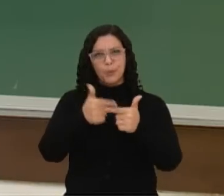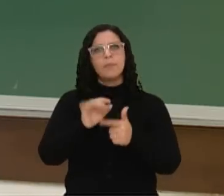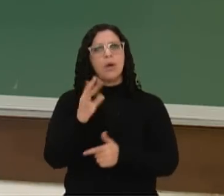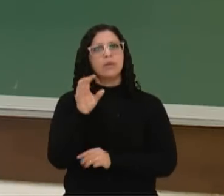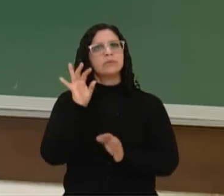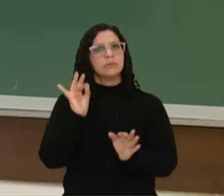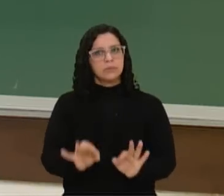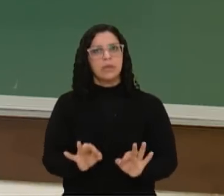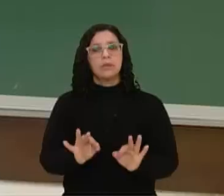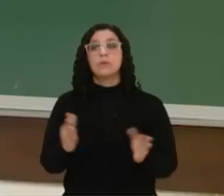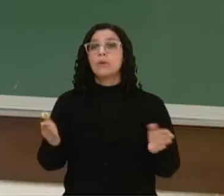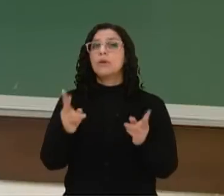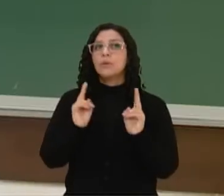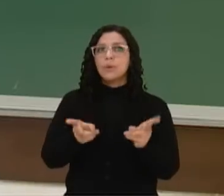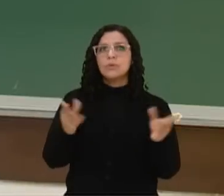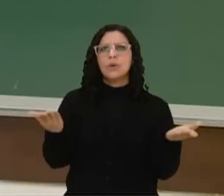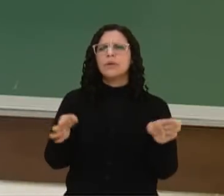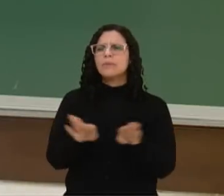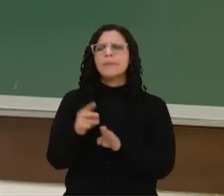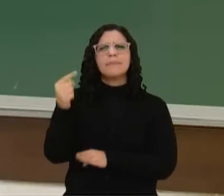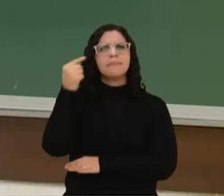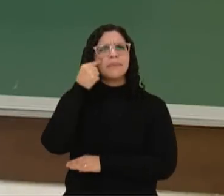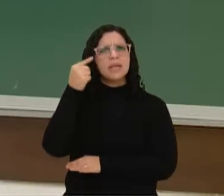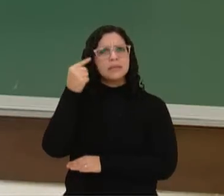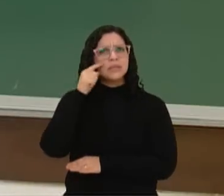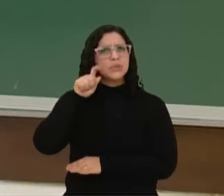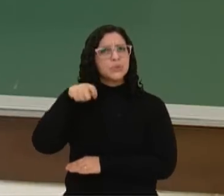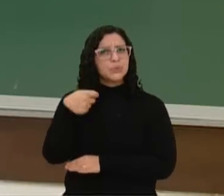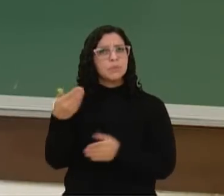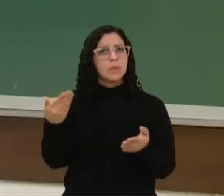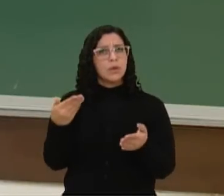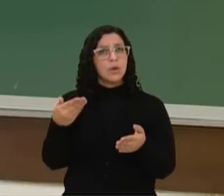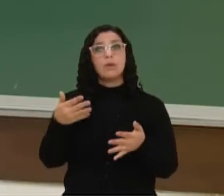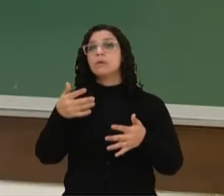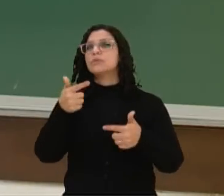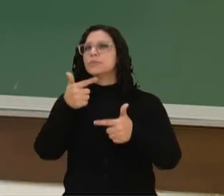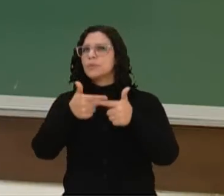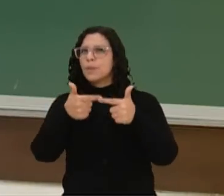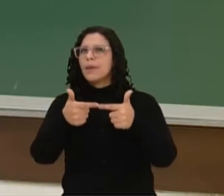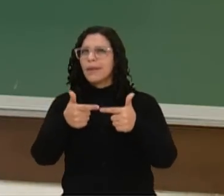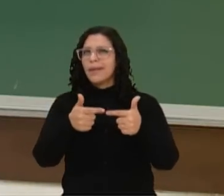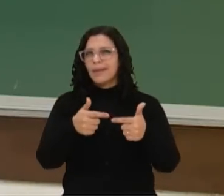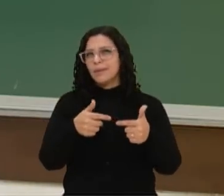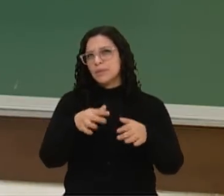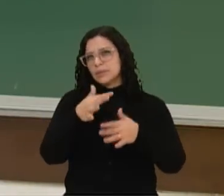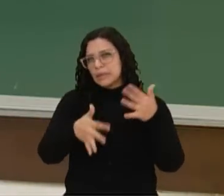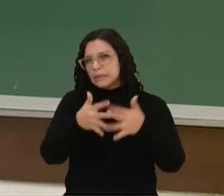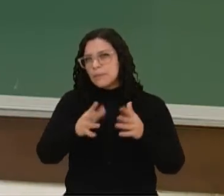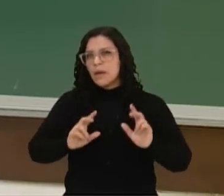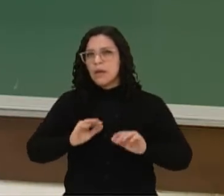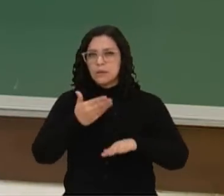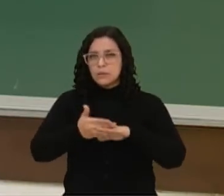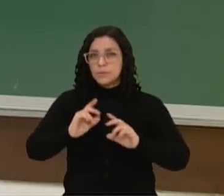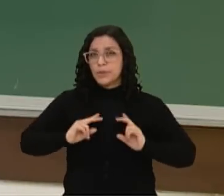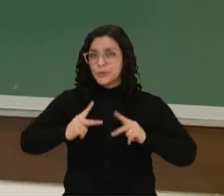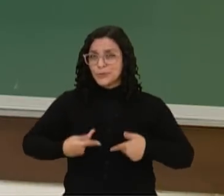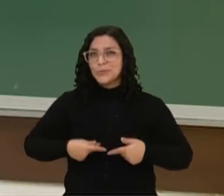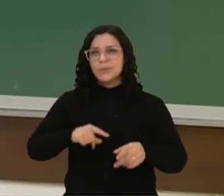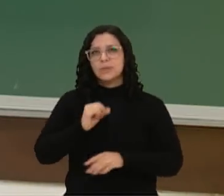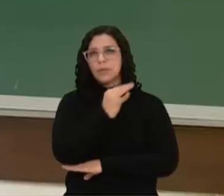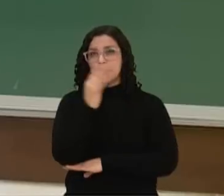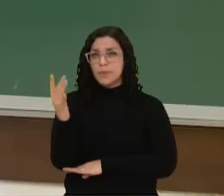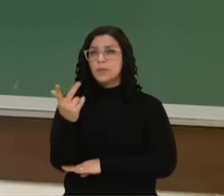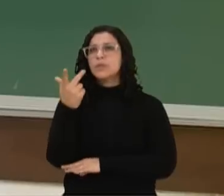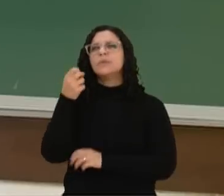mesmo. E aí, continuando ali, pensando nessa ideia dos impactos ambientais, das atividades humanas, eu trouxe um exemplo ali